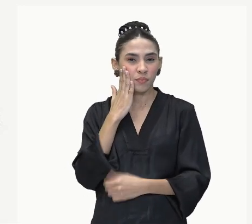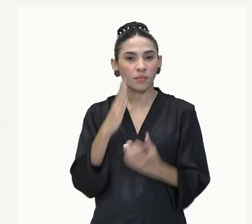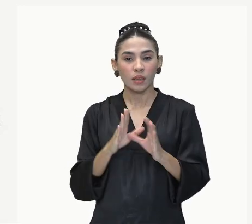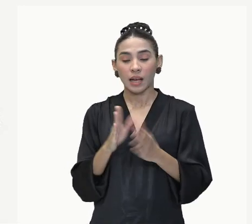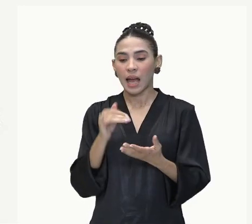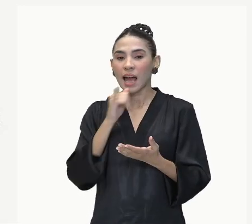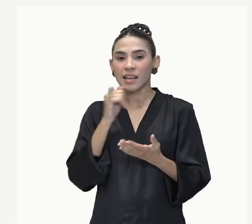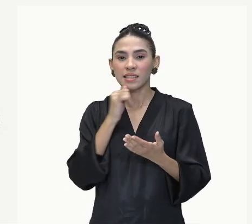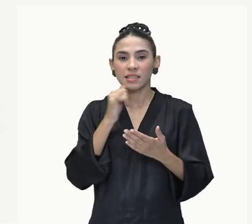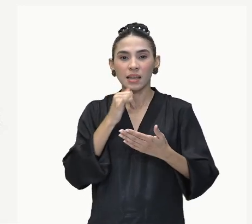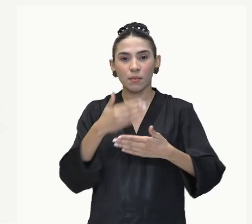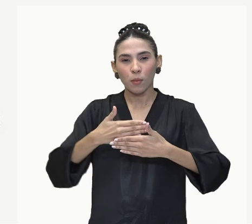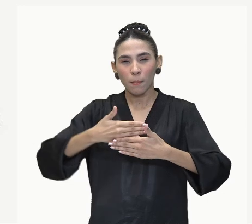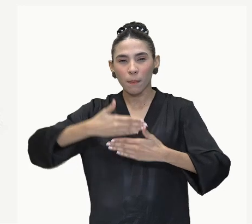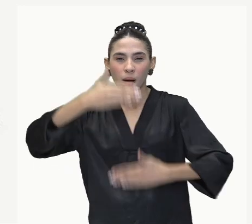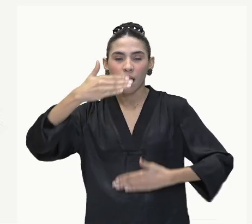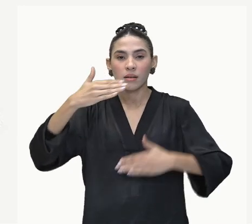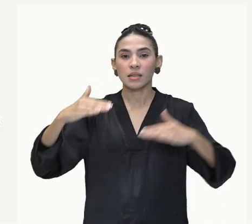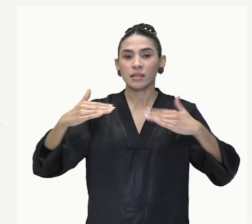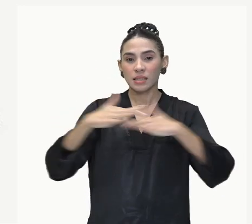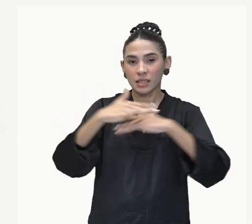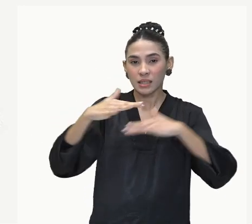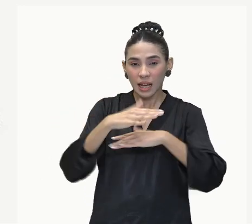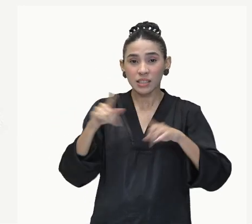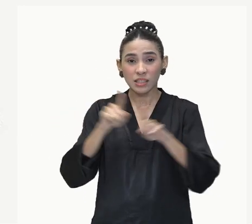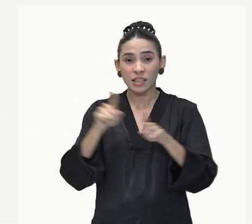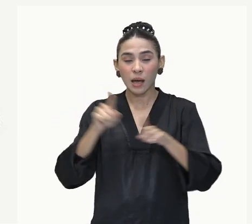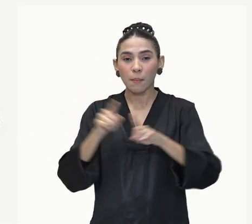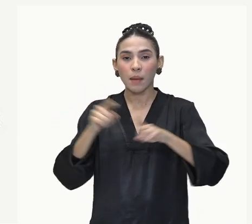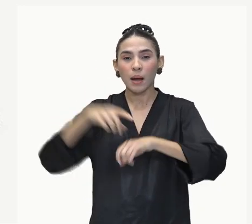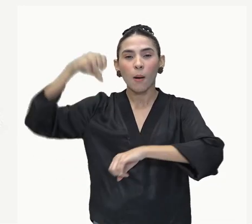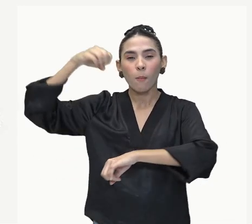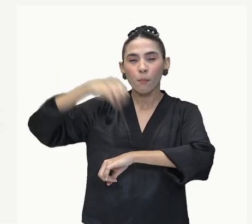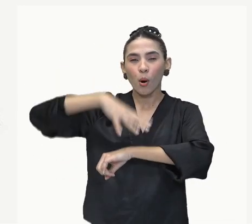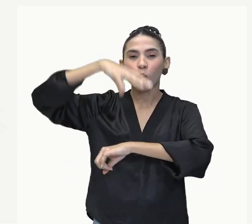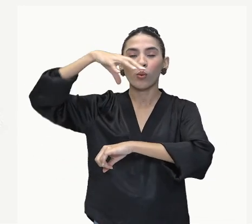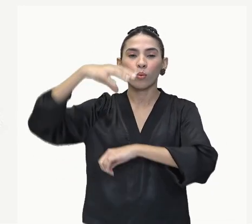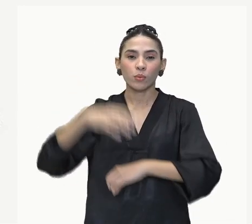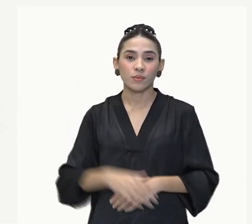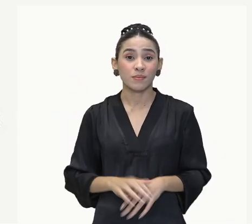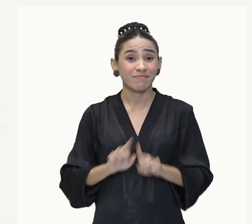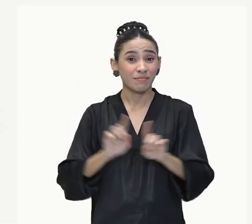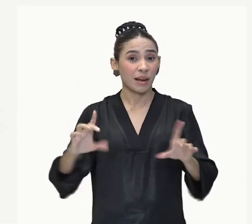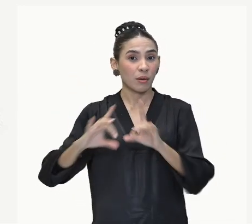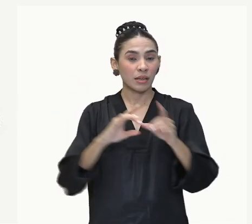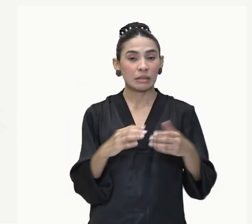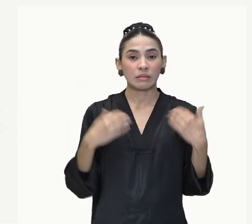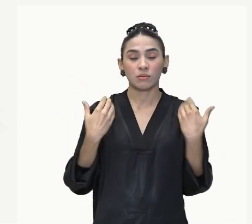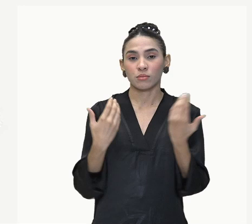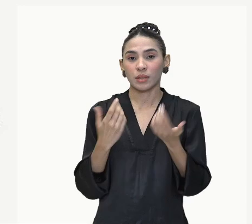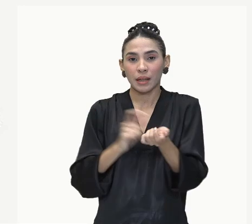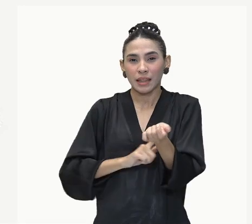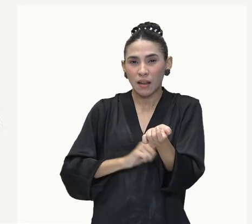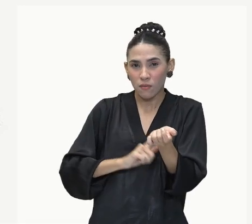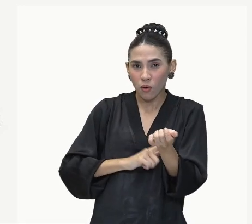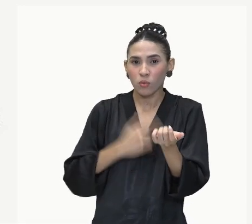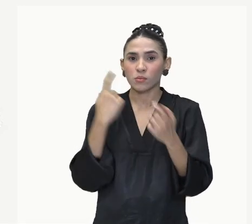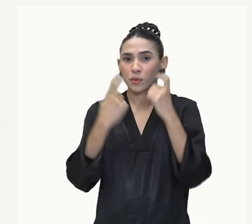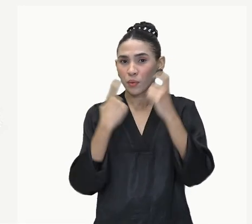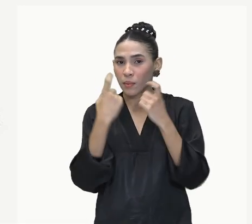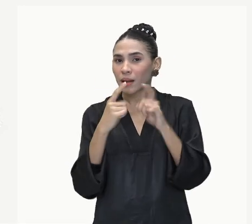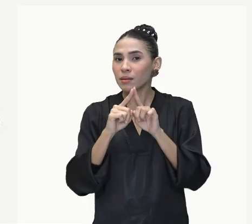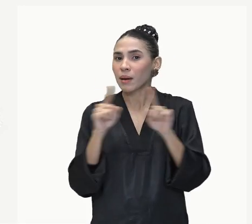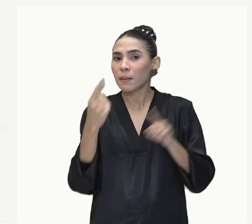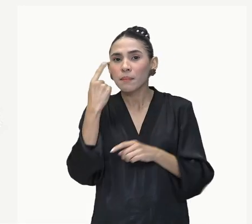a cidade e ameaçou bombardeá-la. Claro que nesse contexto todo mundo ficou apavorado. E o que eles pensaram? Se